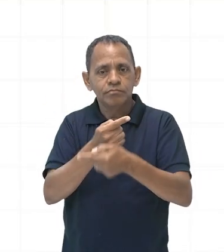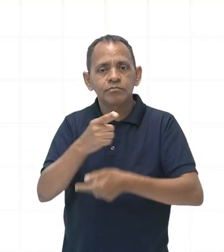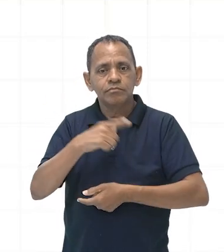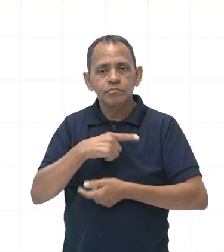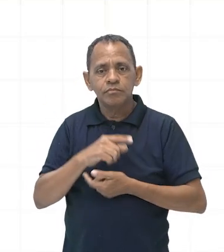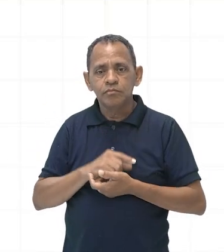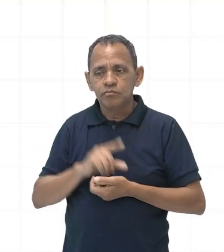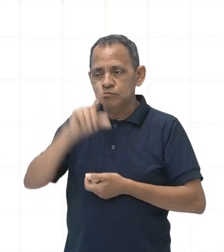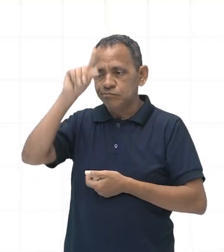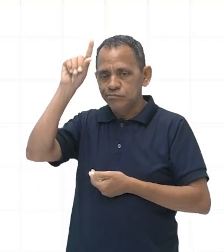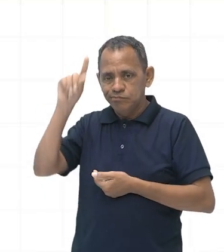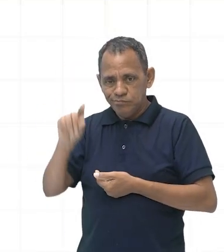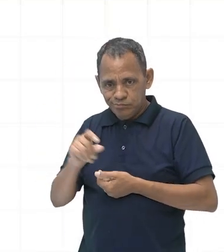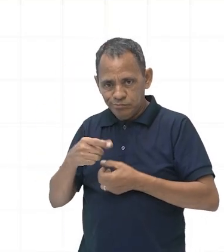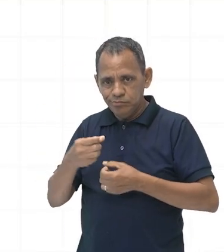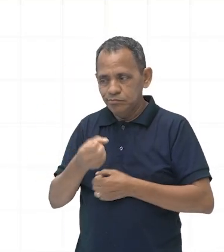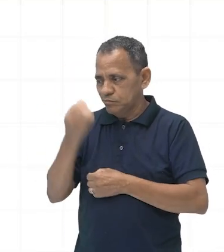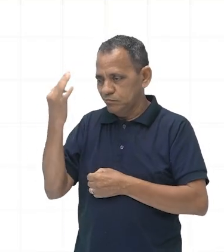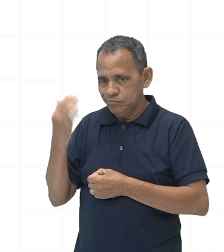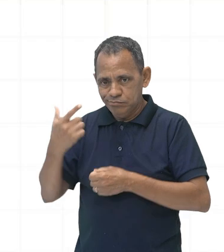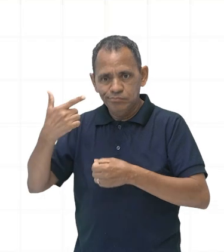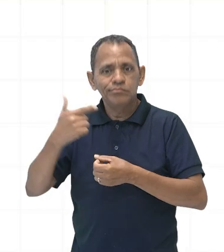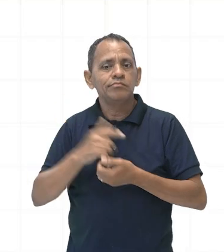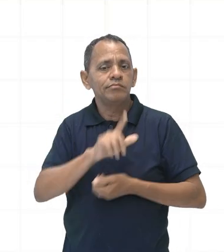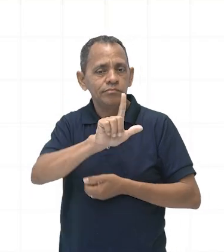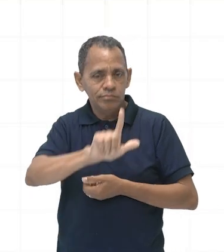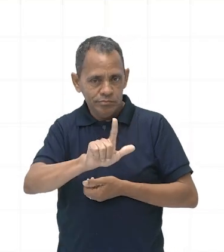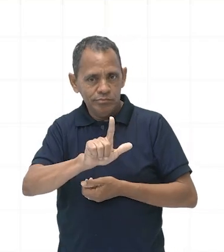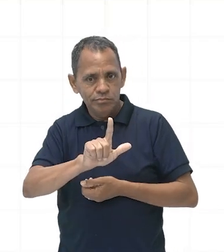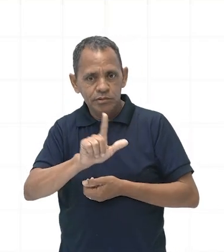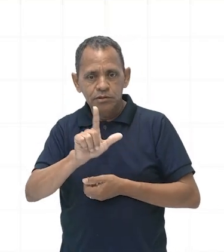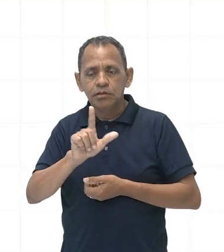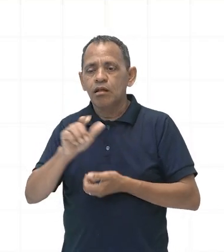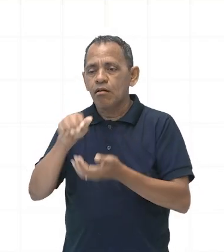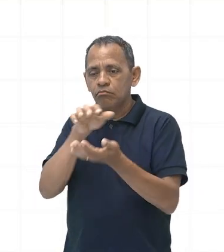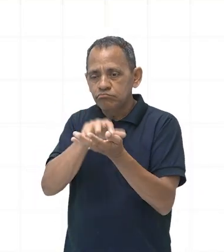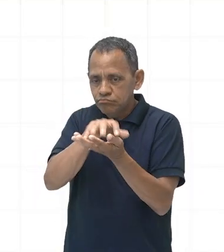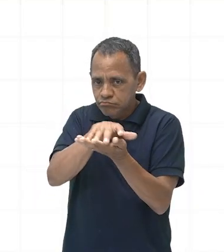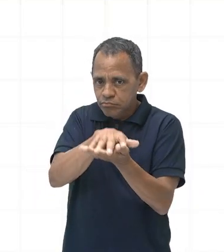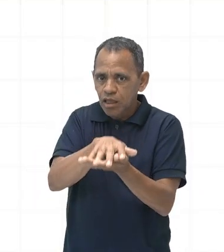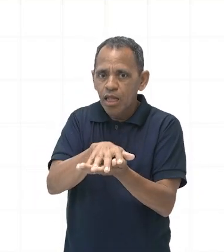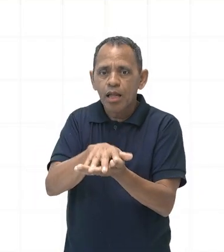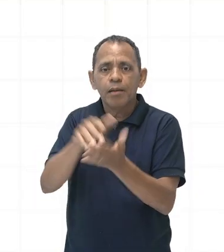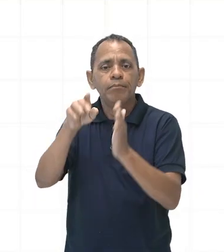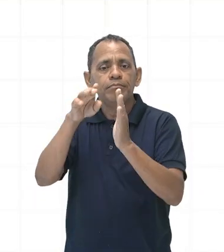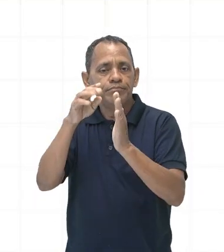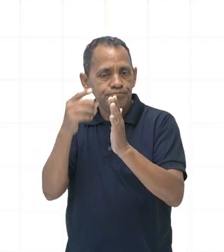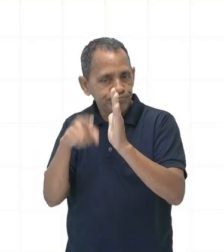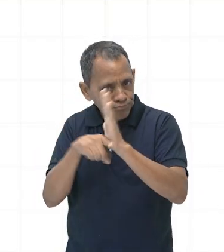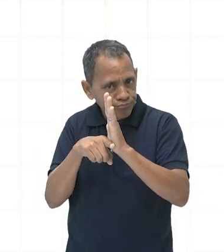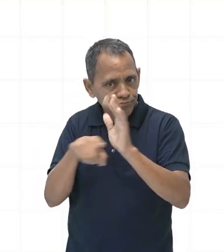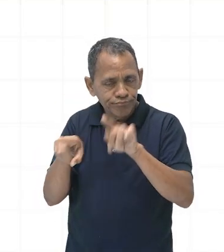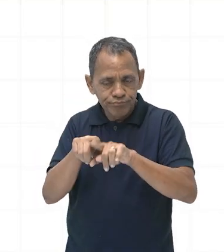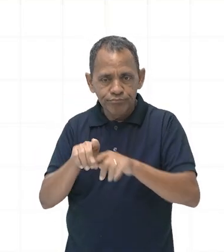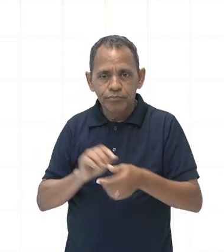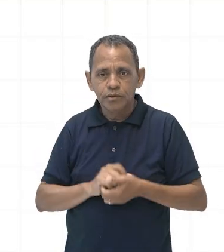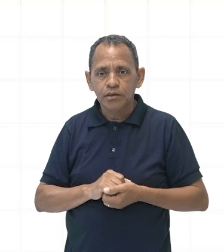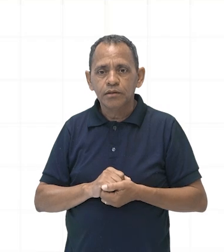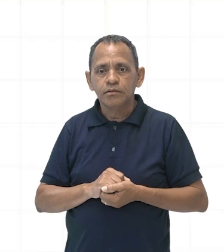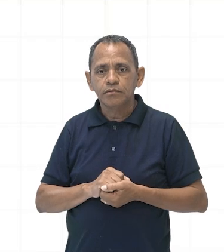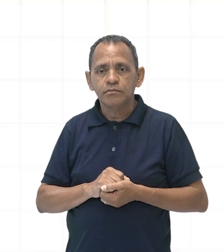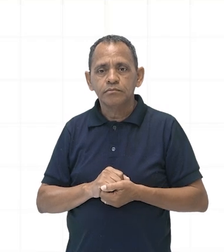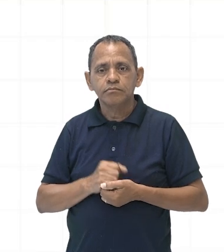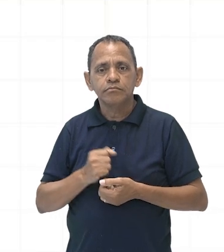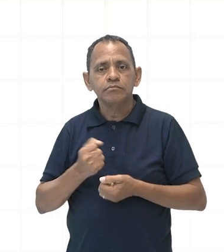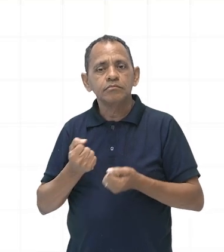menos litros de gasolina, menos quilômetros eu vou conseguir fazer, né? Quando tem pouca gasolina, anda pouco. Quando tem